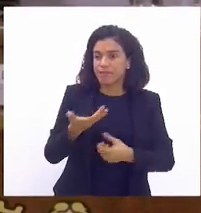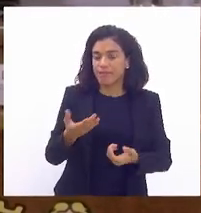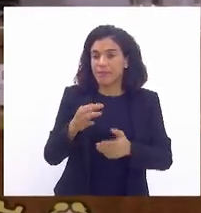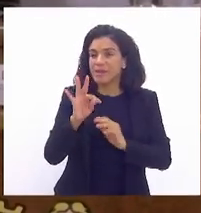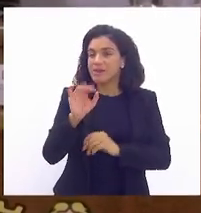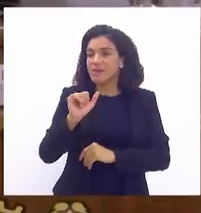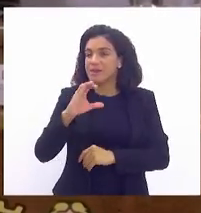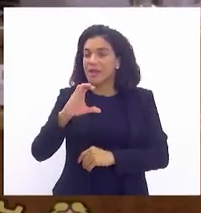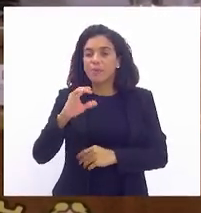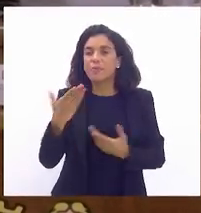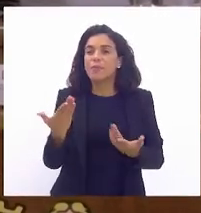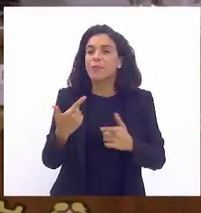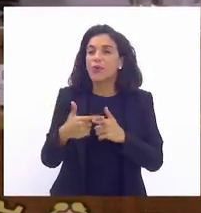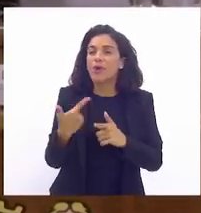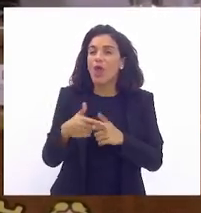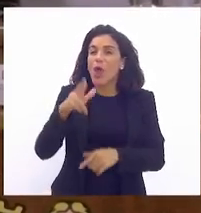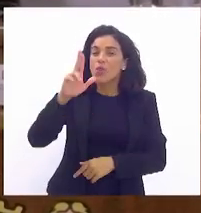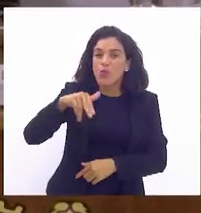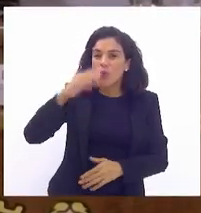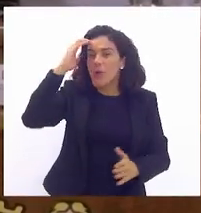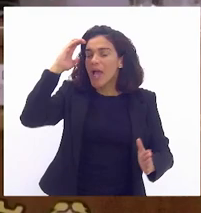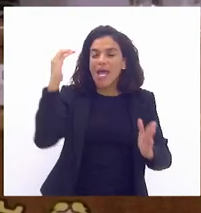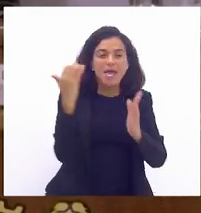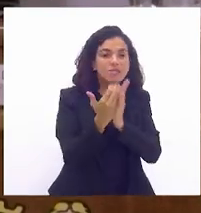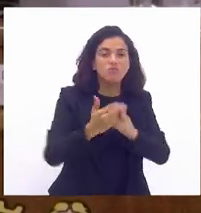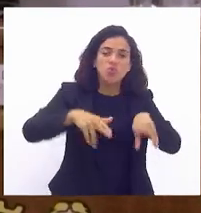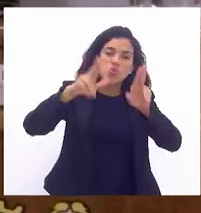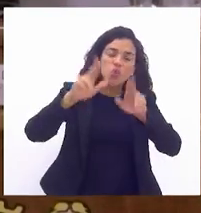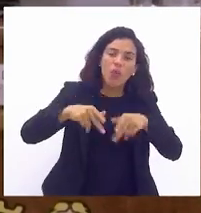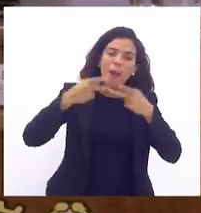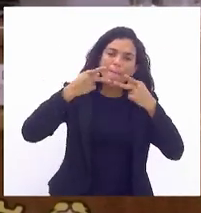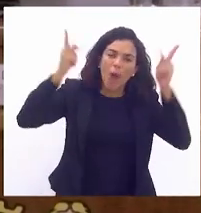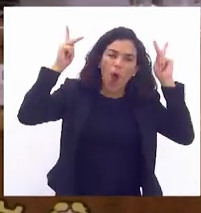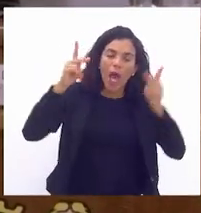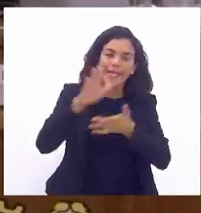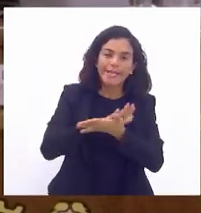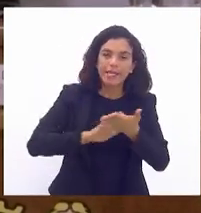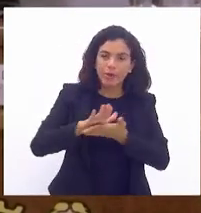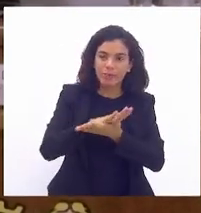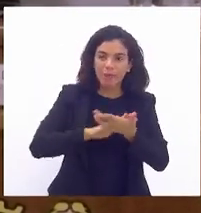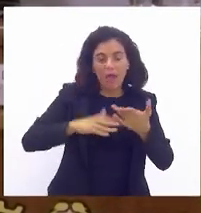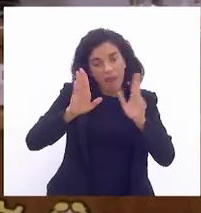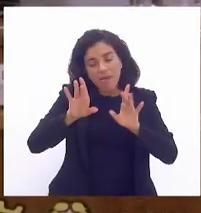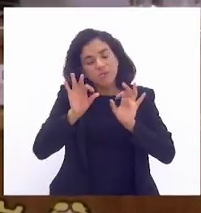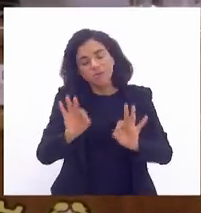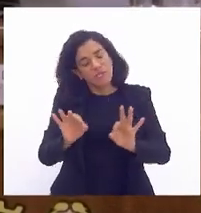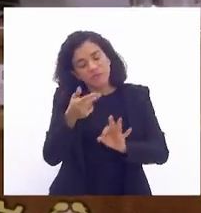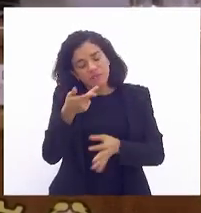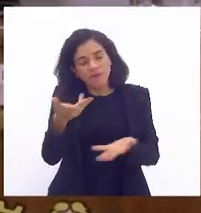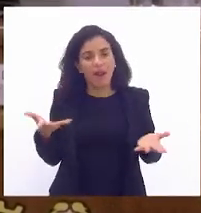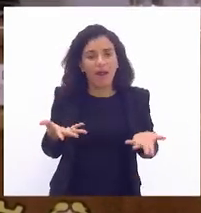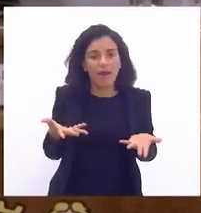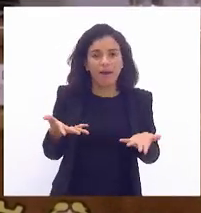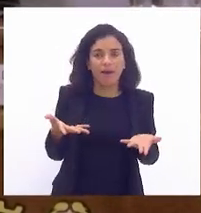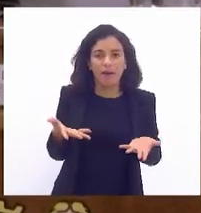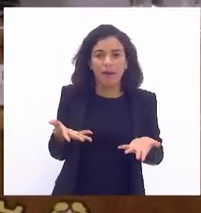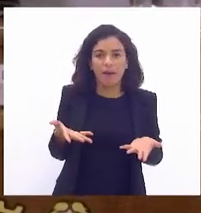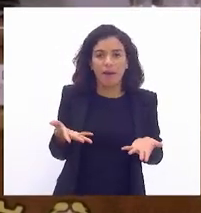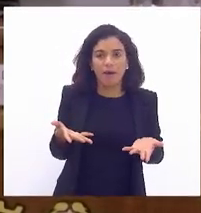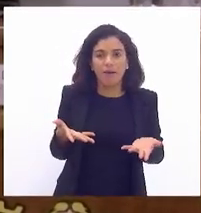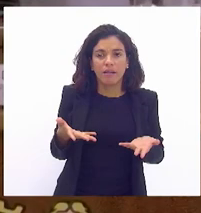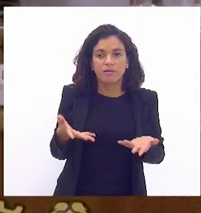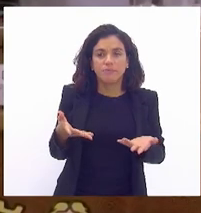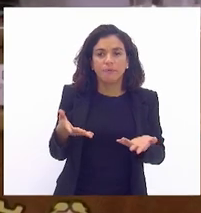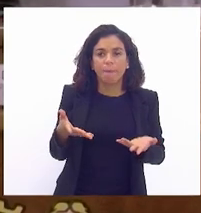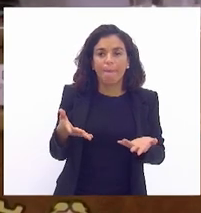por quê? Porque ela realmente não cumpriu porra nenhuma. É isso que a gente tem que falar aqui. Geralmente, se um